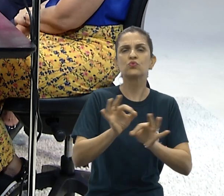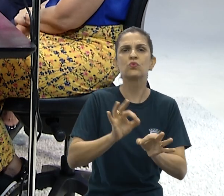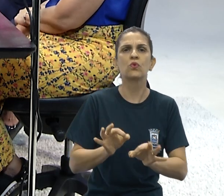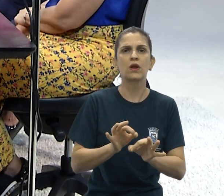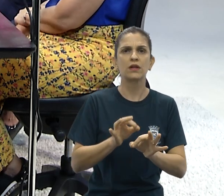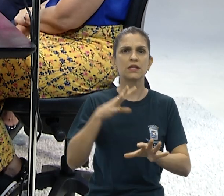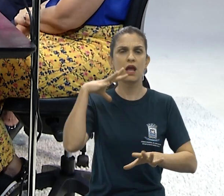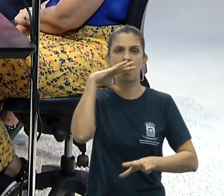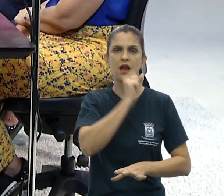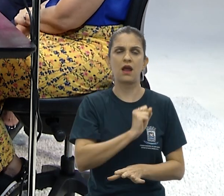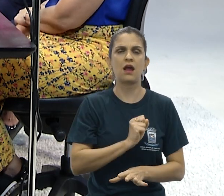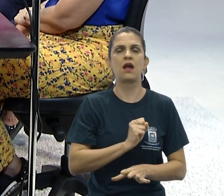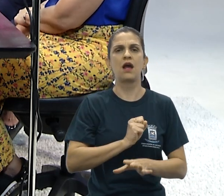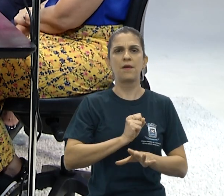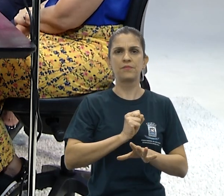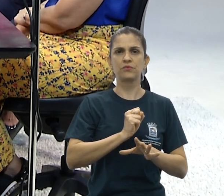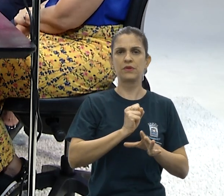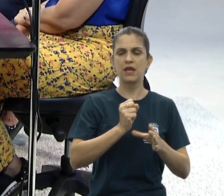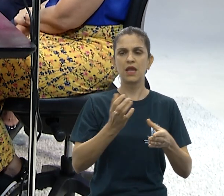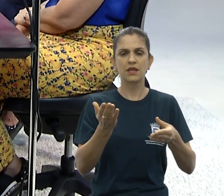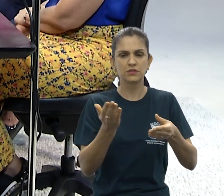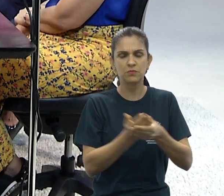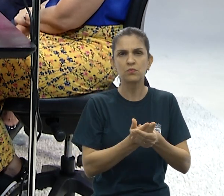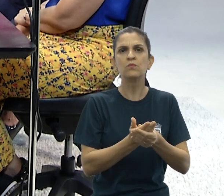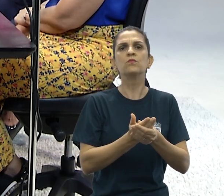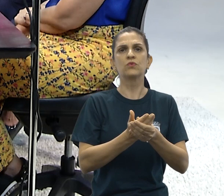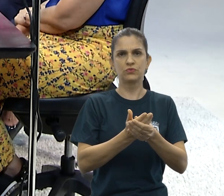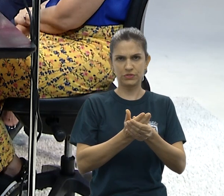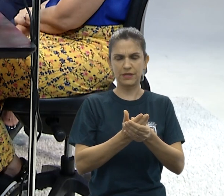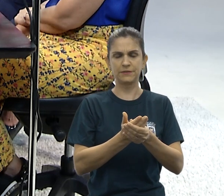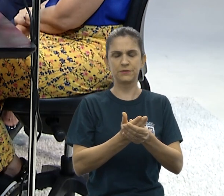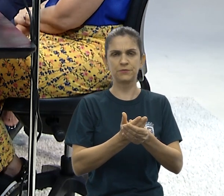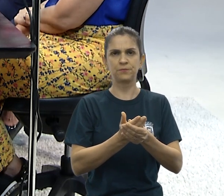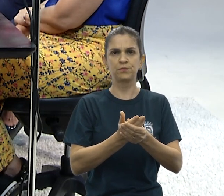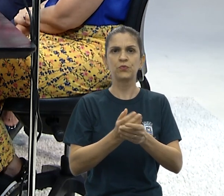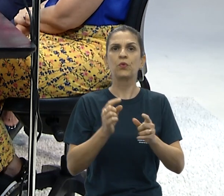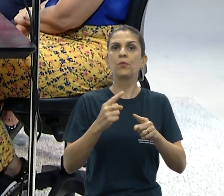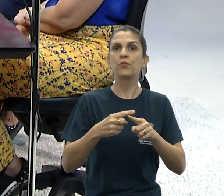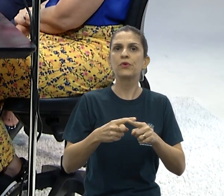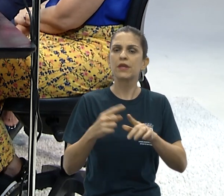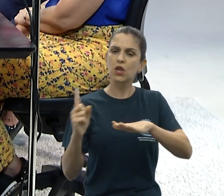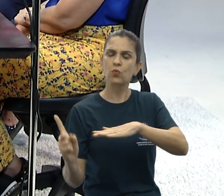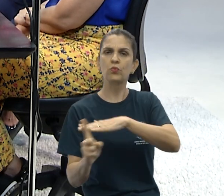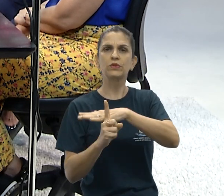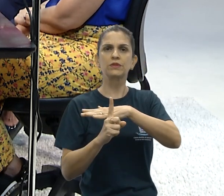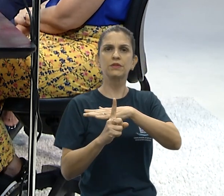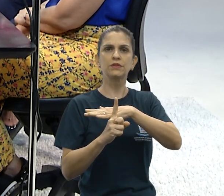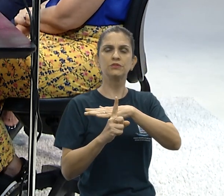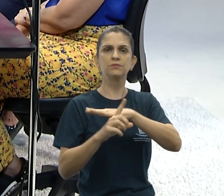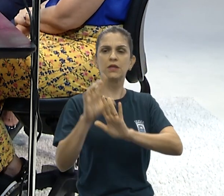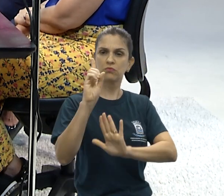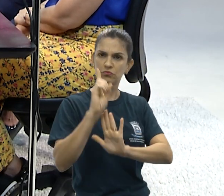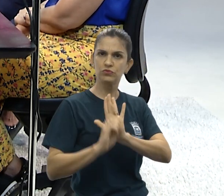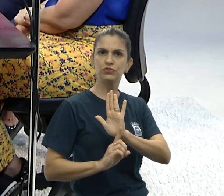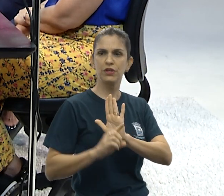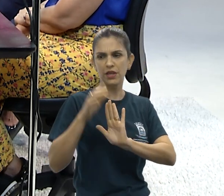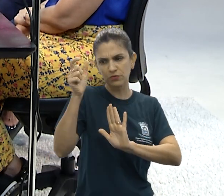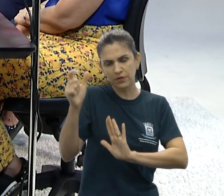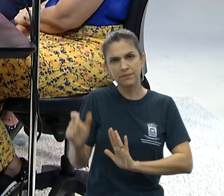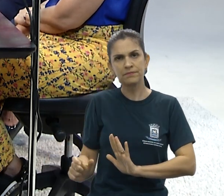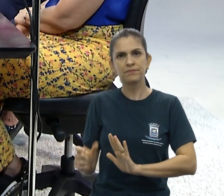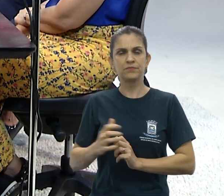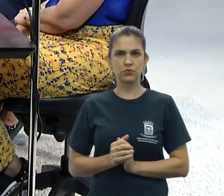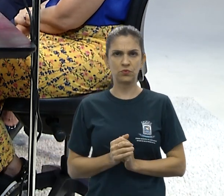é realizado, se não é feito o agendamento, a gente ajuiza uma ação, basta ter o próprio documento do sistema